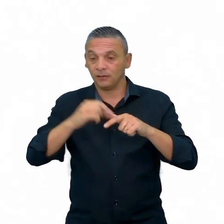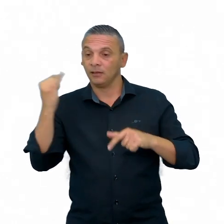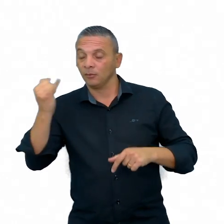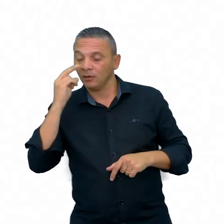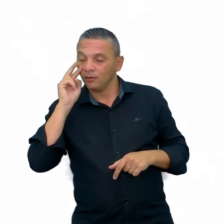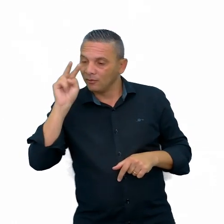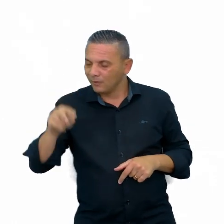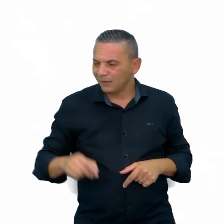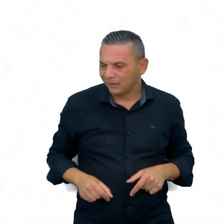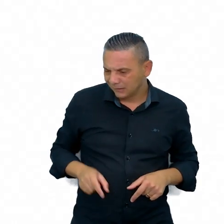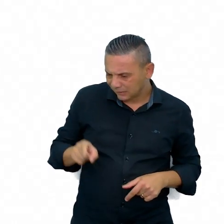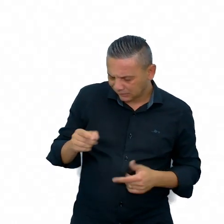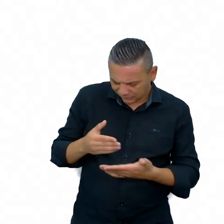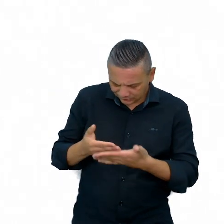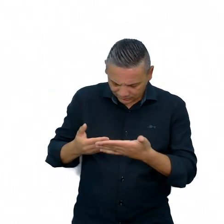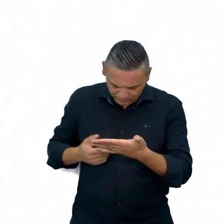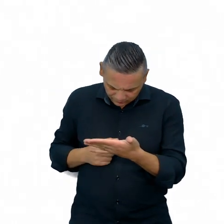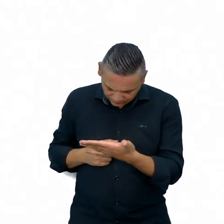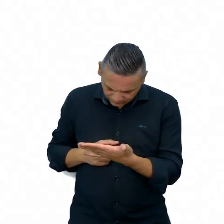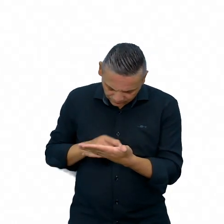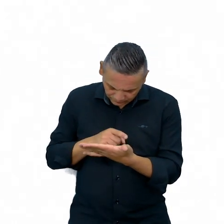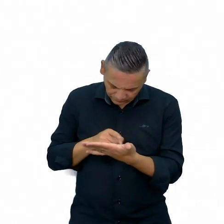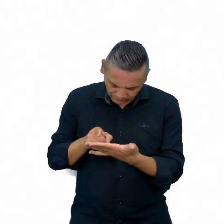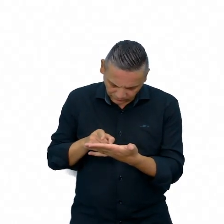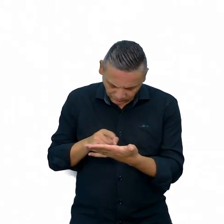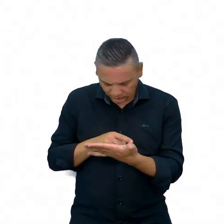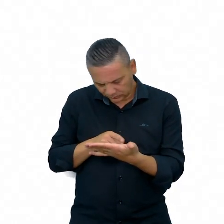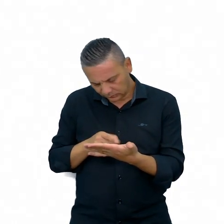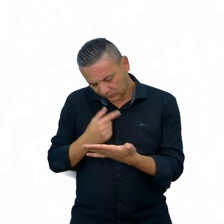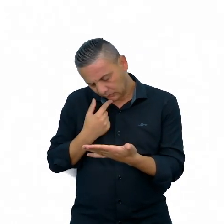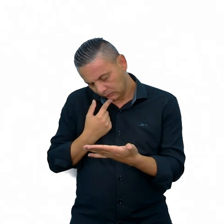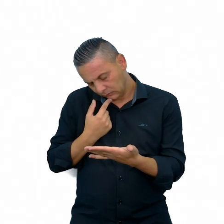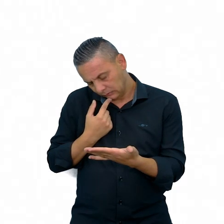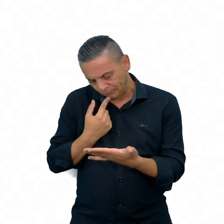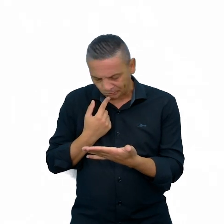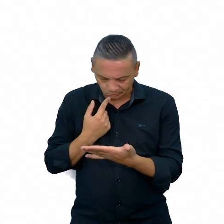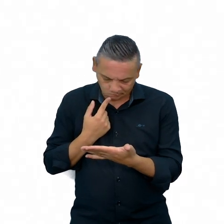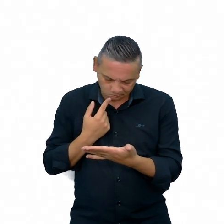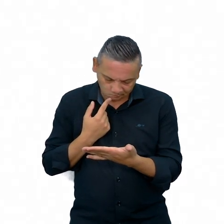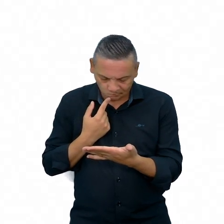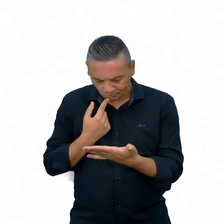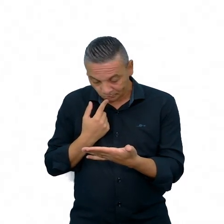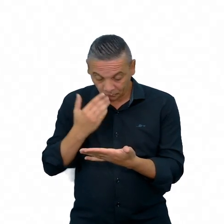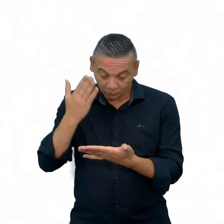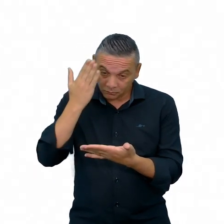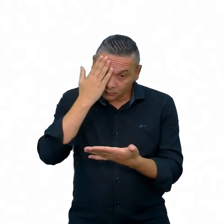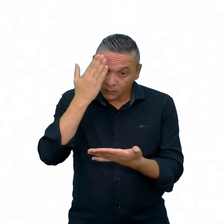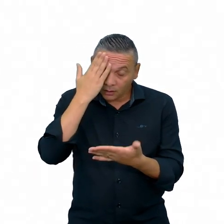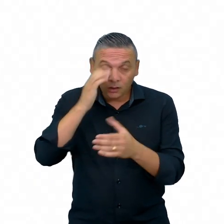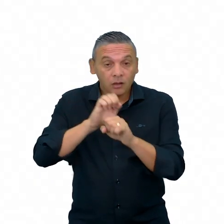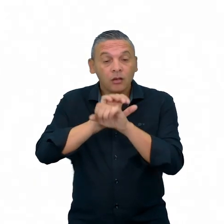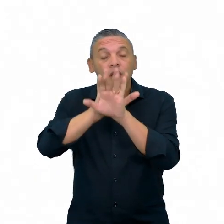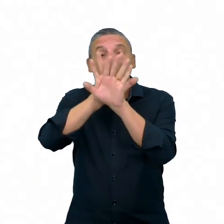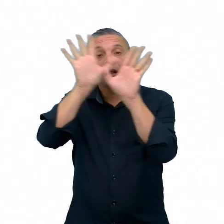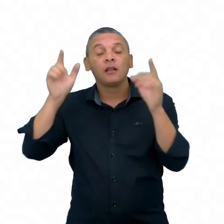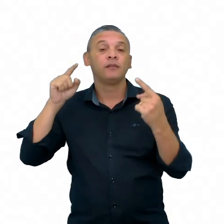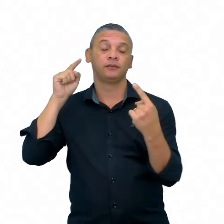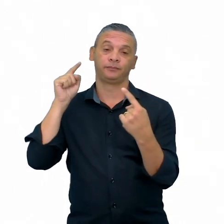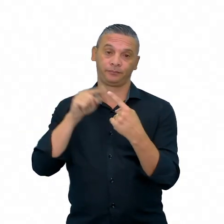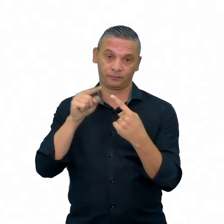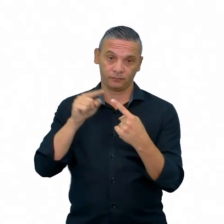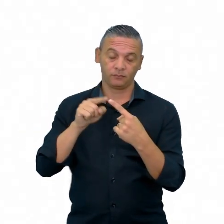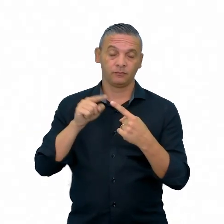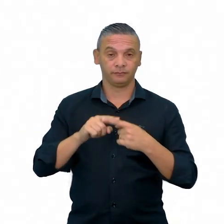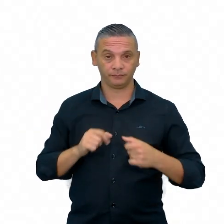são as escalas, compreender como essas grandezas estão relacionadas diretamente proporcionais com as